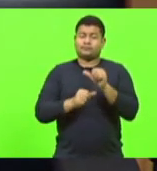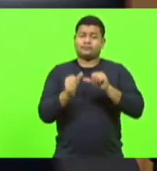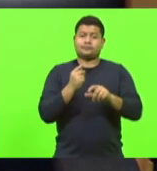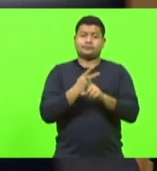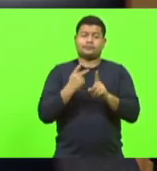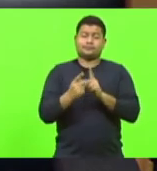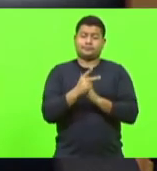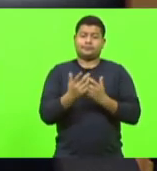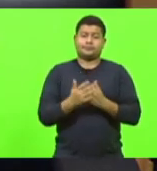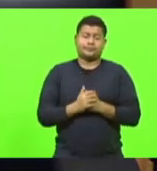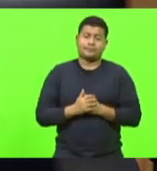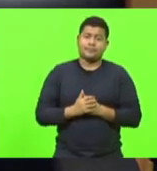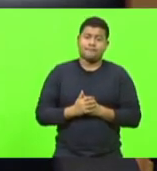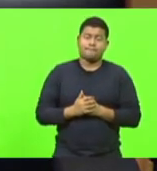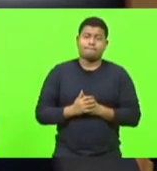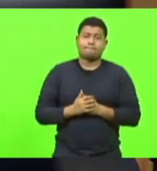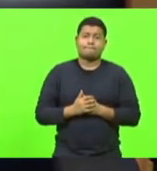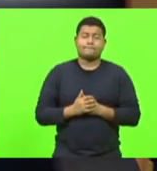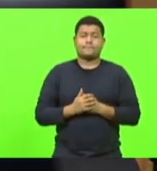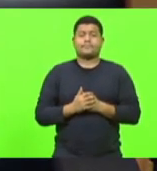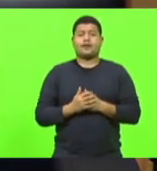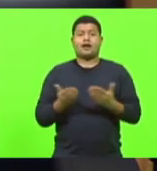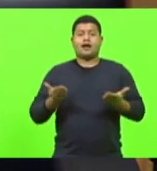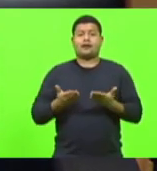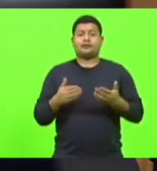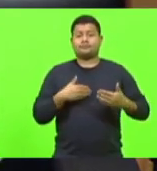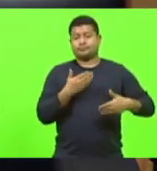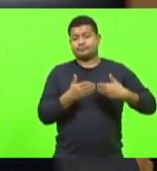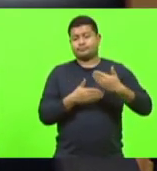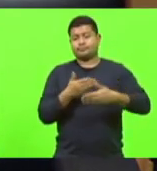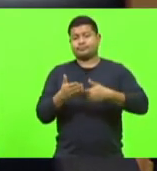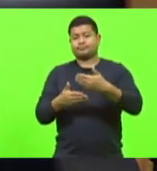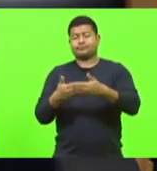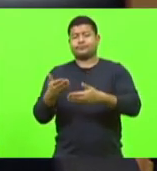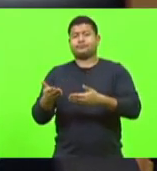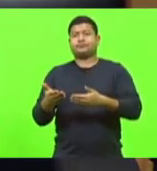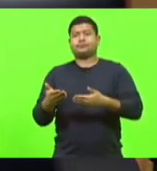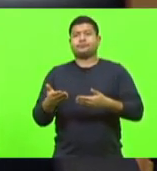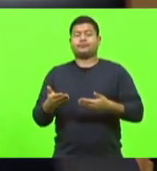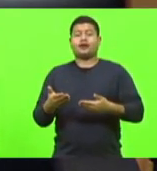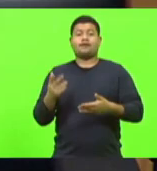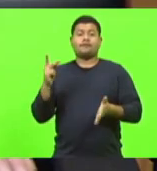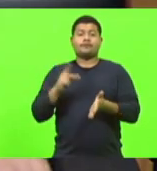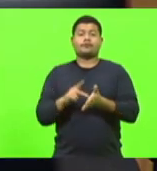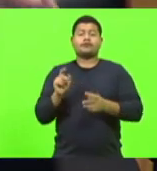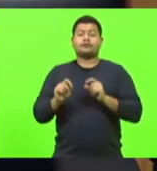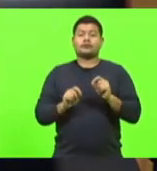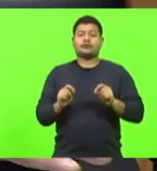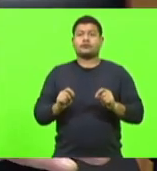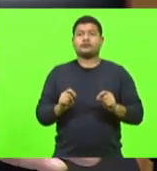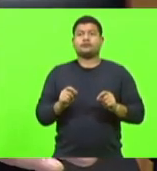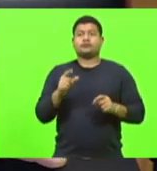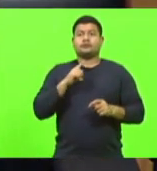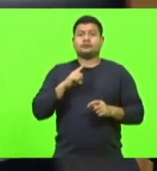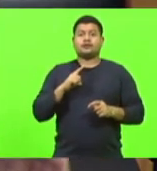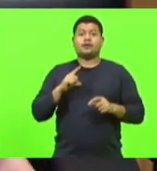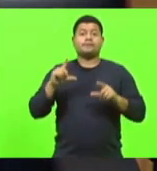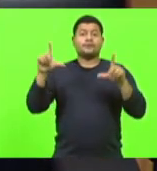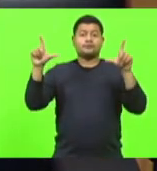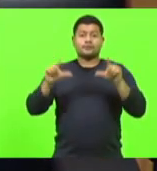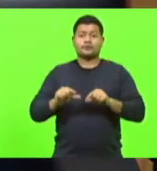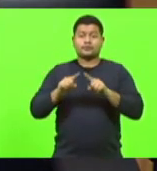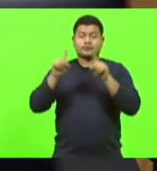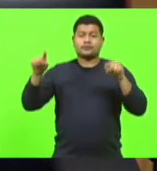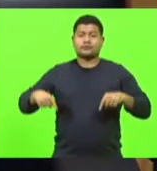deputados que do jeito que vai do jeito que vai nós vamos ter daqui a pouco menos servidores